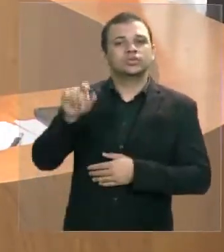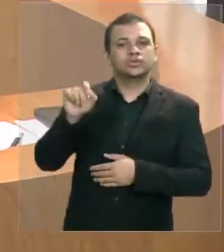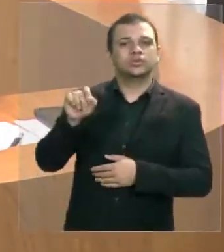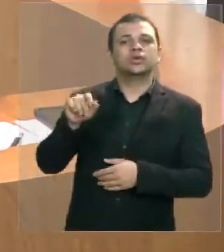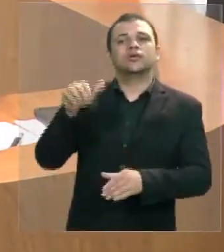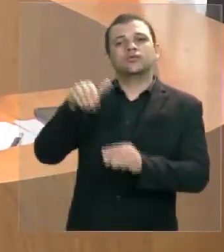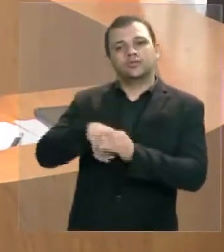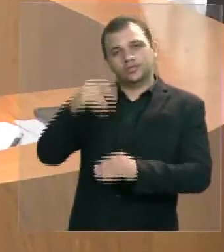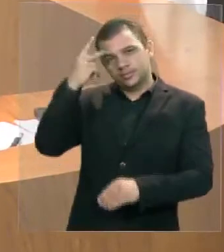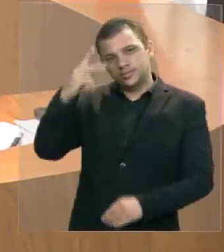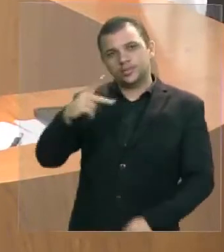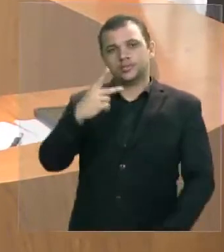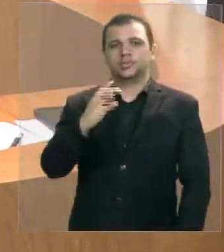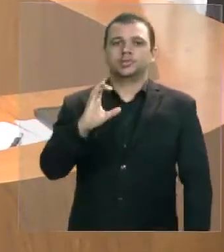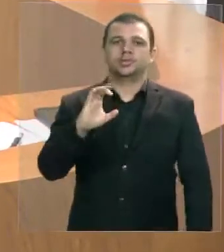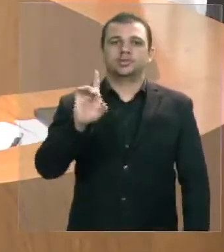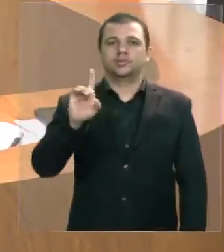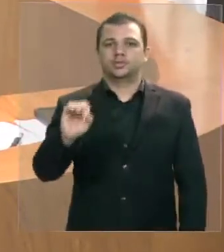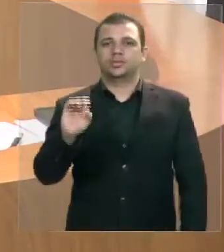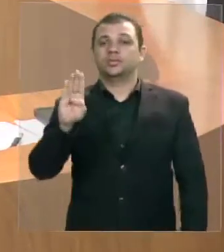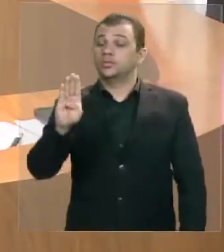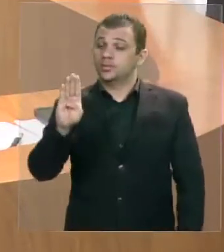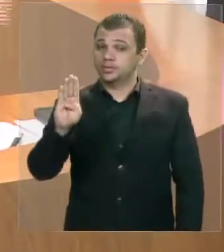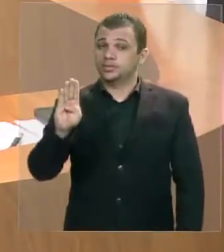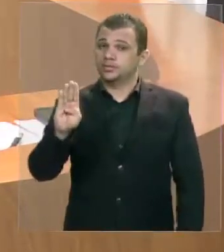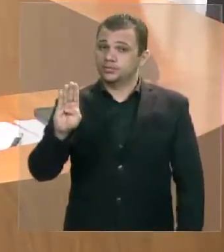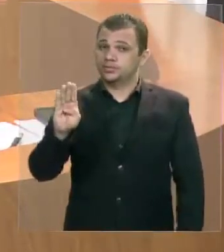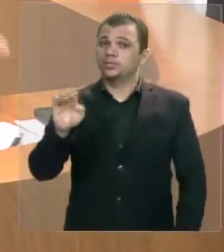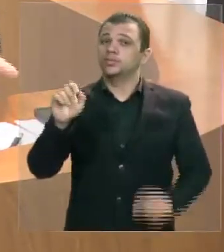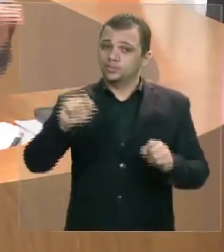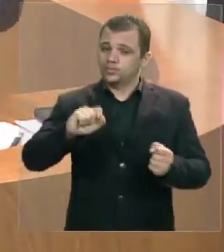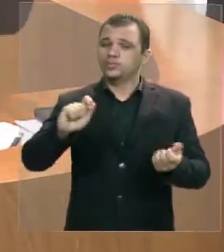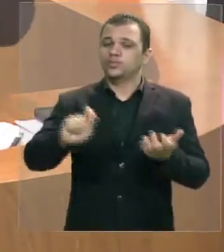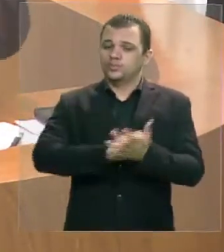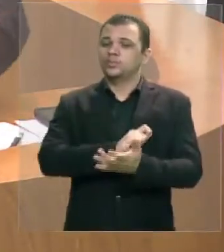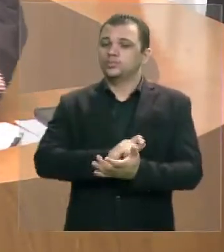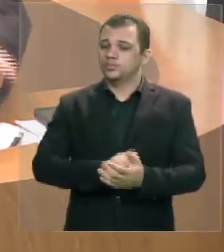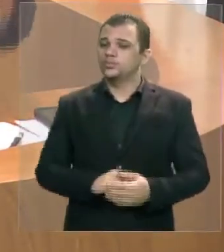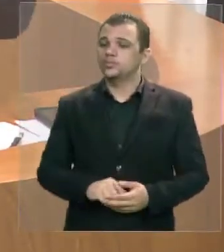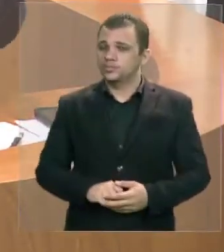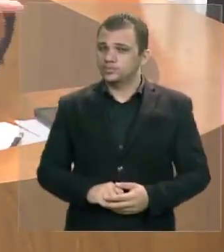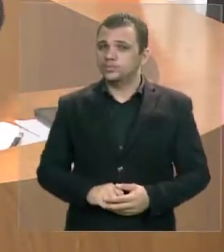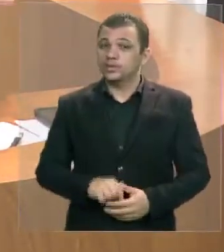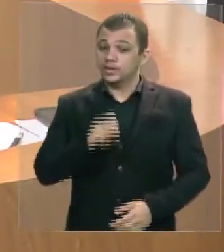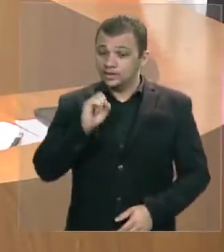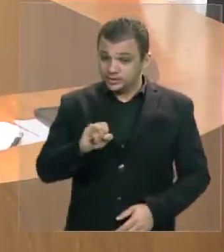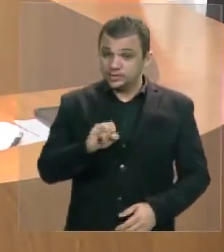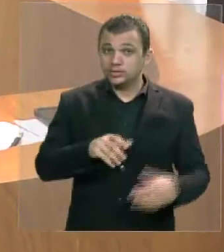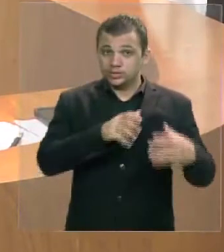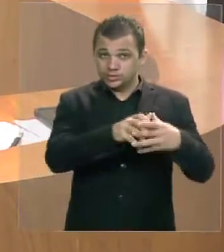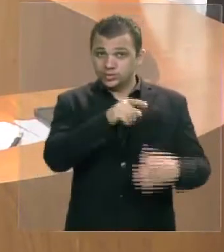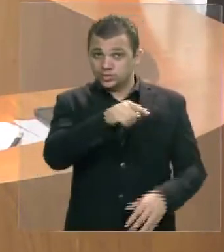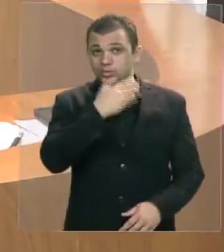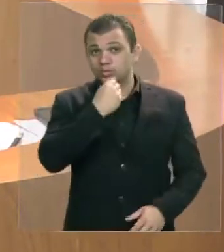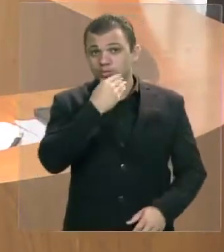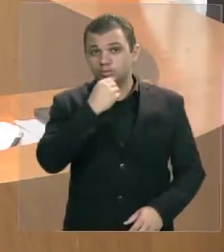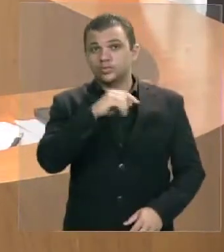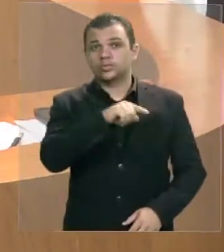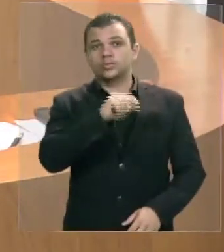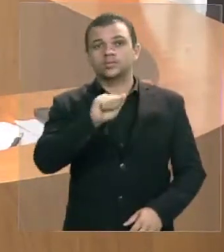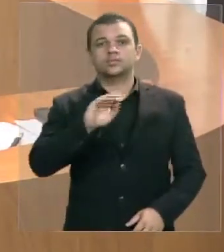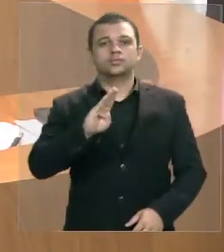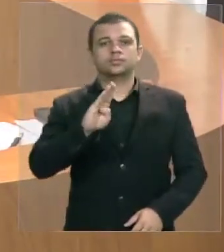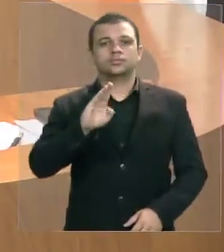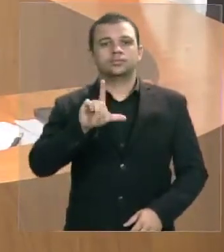PCdoB. Anotem o que eu estou falando. Se a campanha do candidato Albérico Filho já era favorecida,